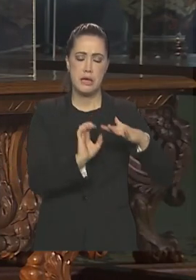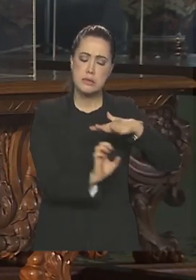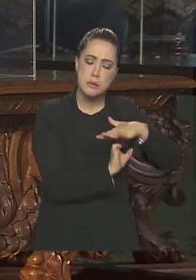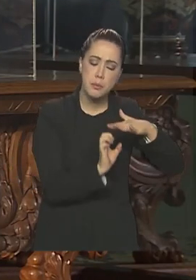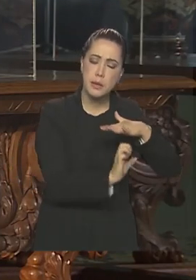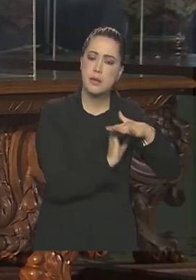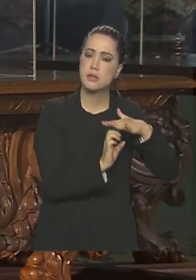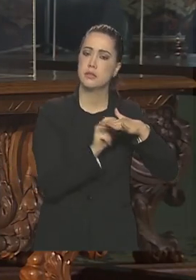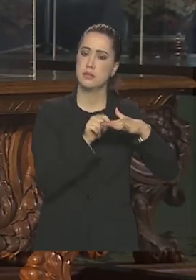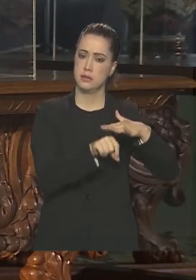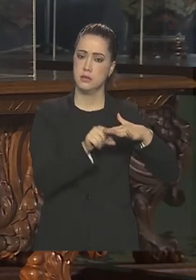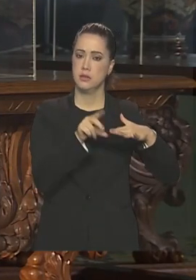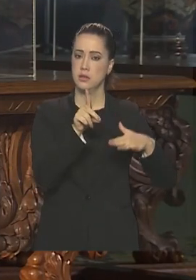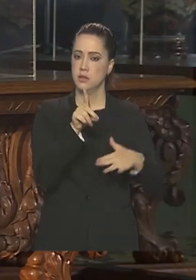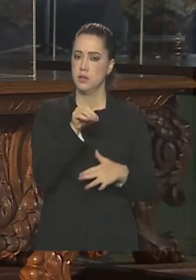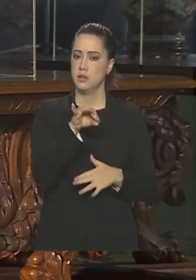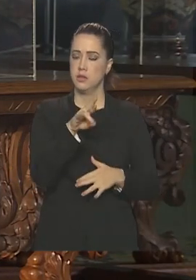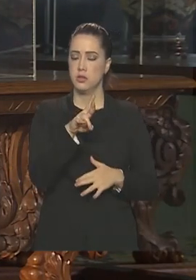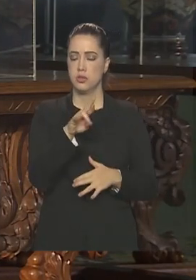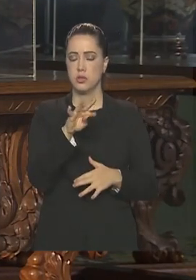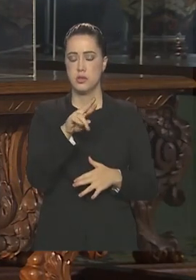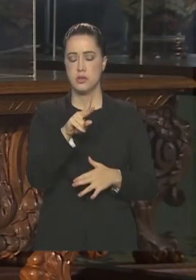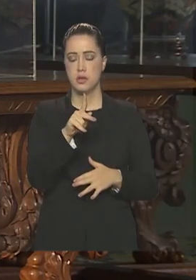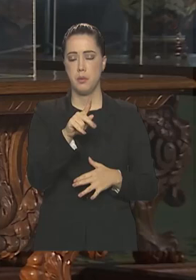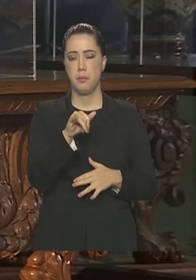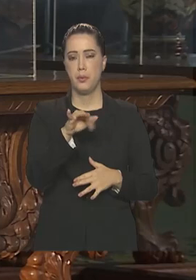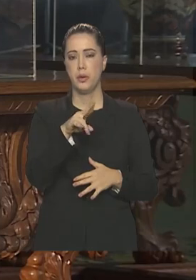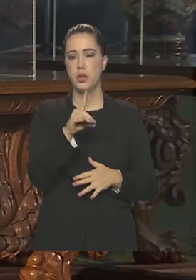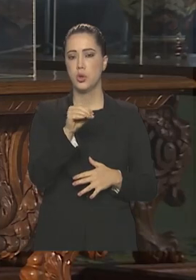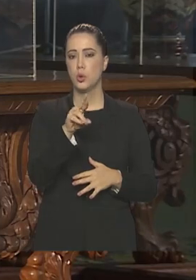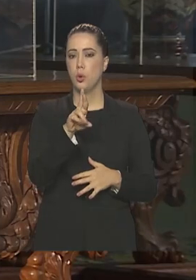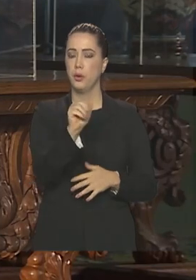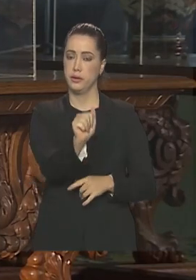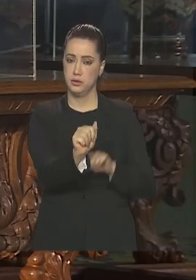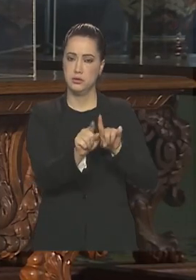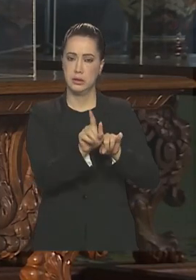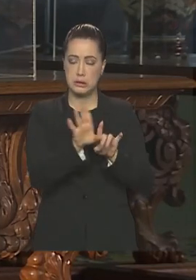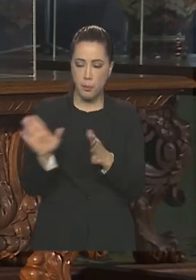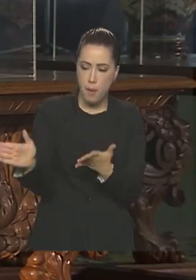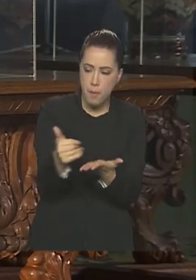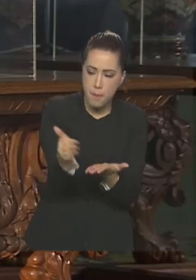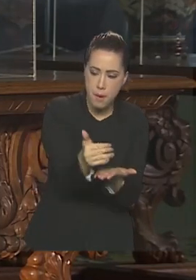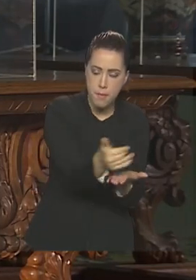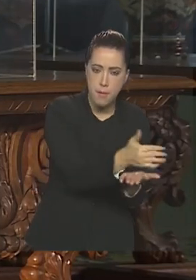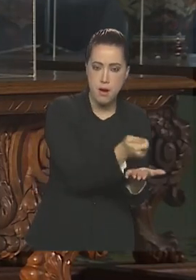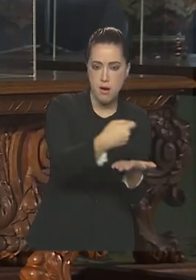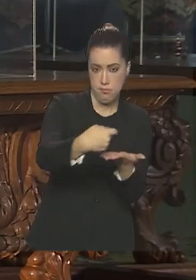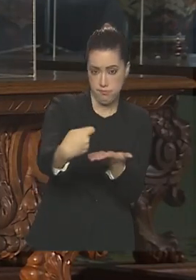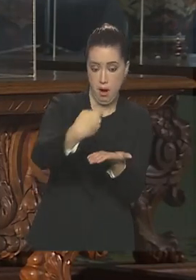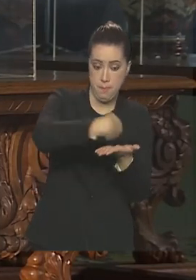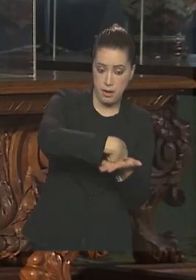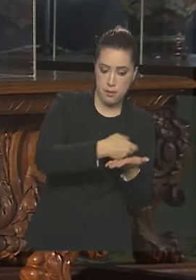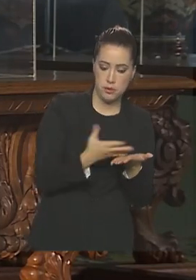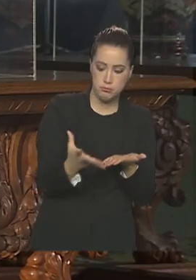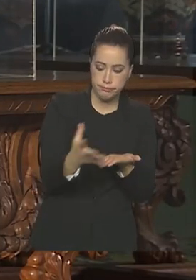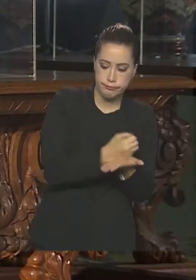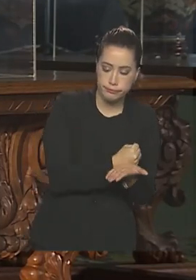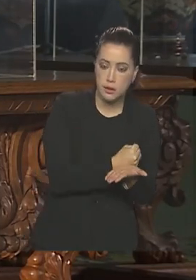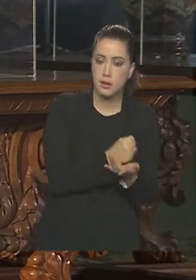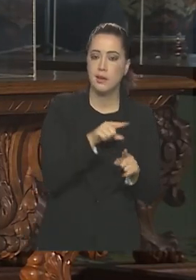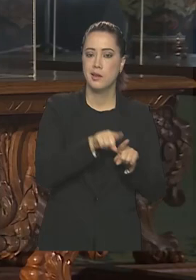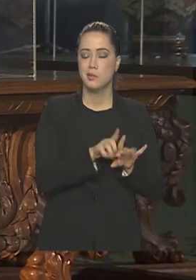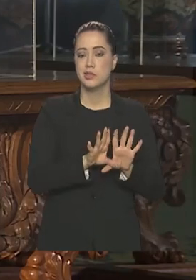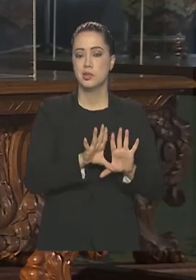empresas que tem um contato direto com os consumidores, que é quem arrecada todo o recurso do setor, só que desse